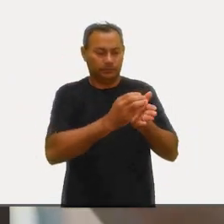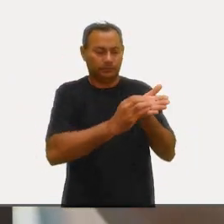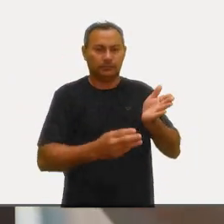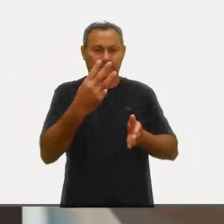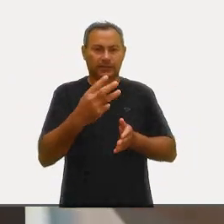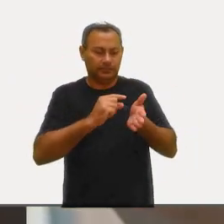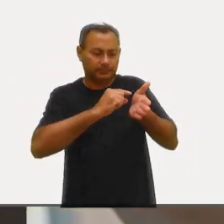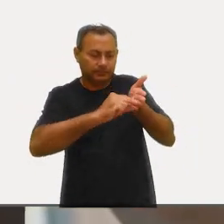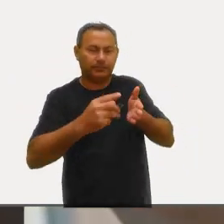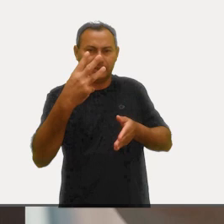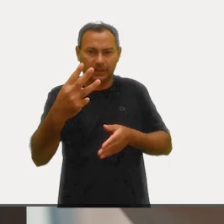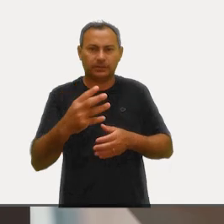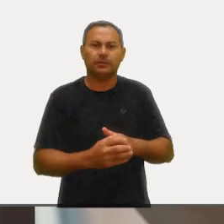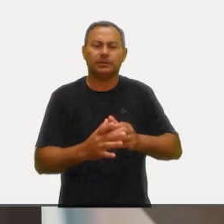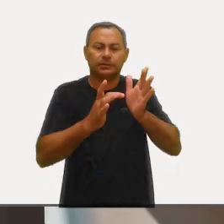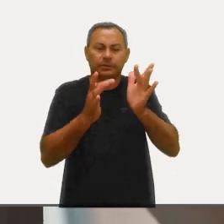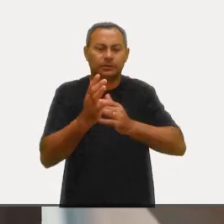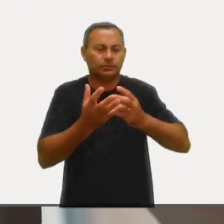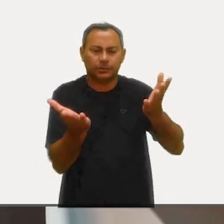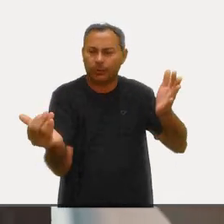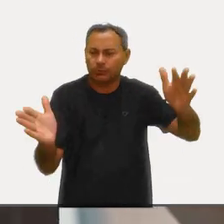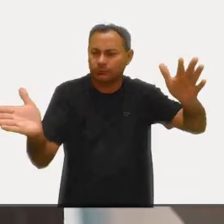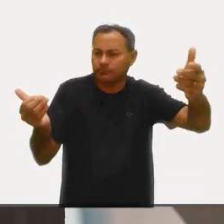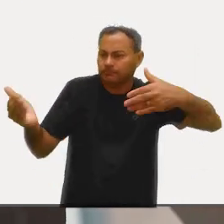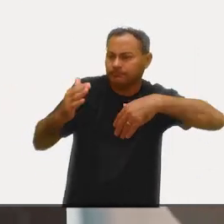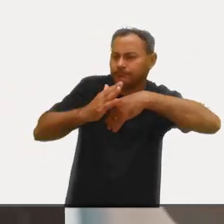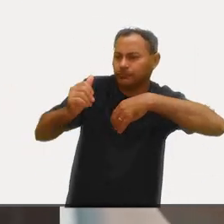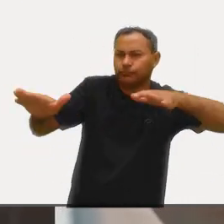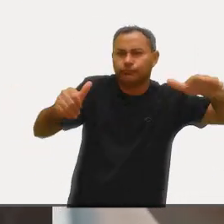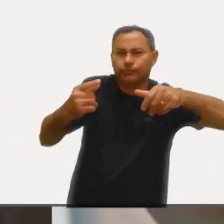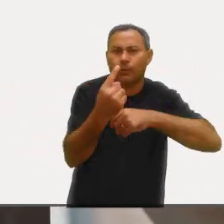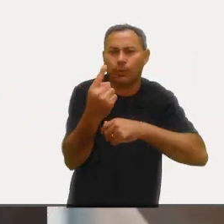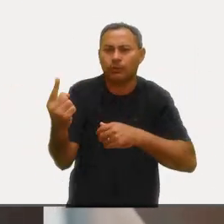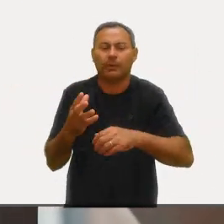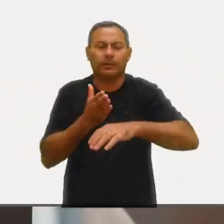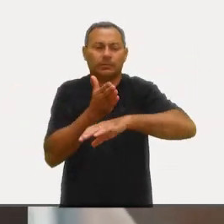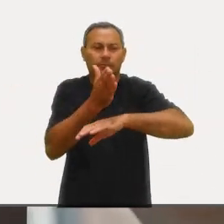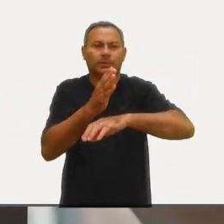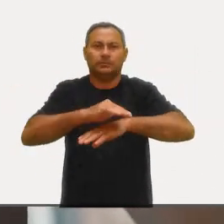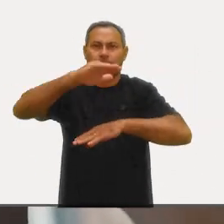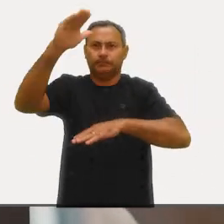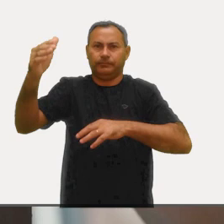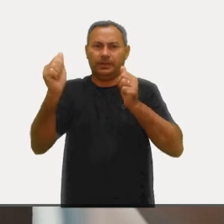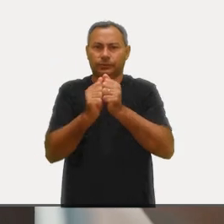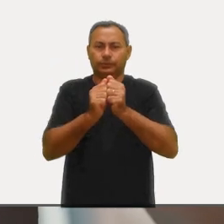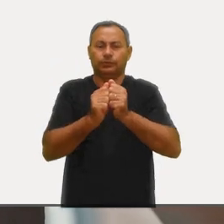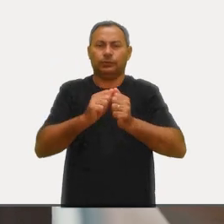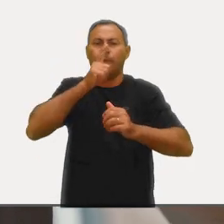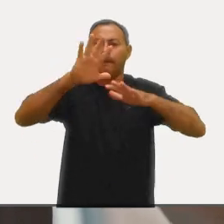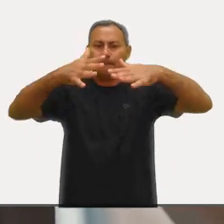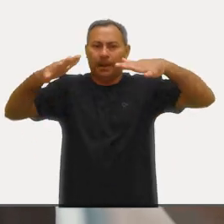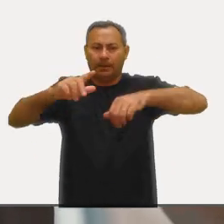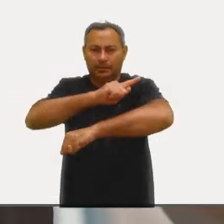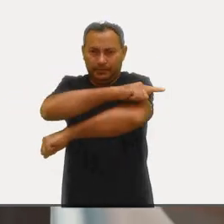verso 13, Jesus convidou um a um dos seus discípulos para acompanhá-lo ao alto dos montes, junto ao Mar